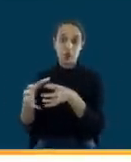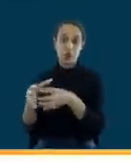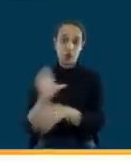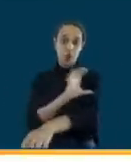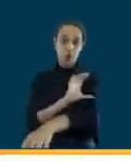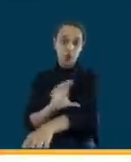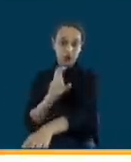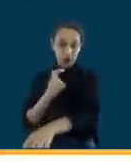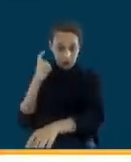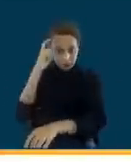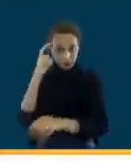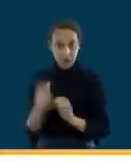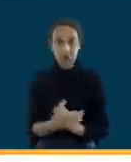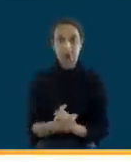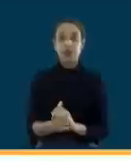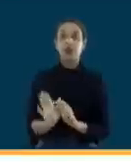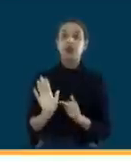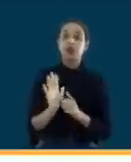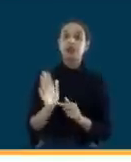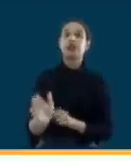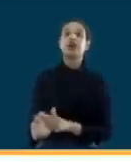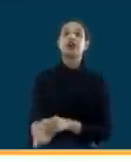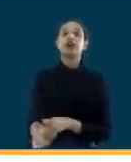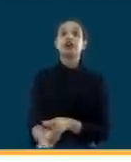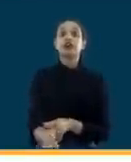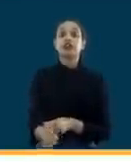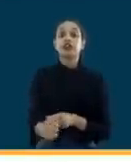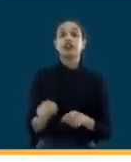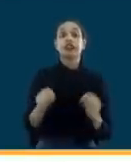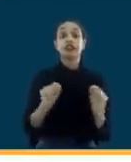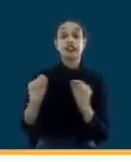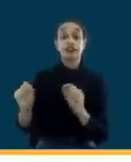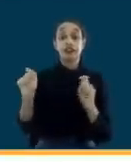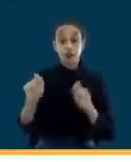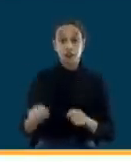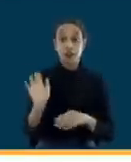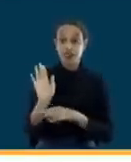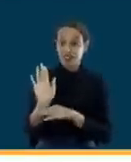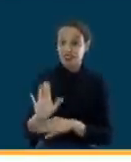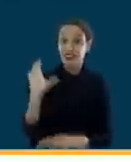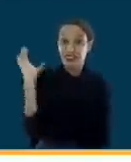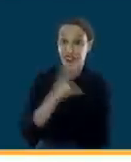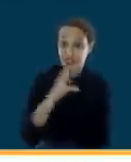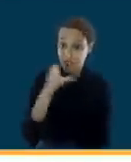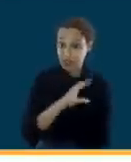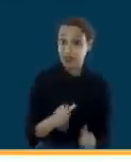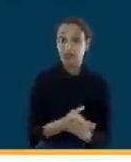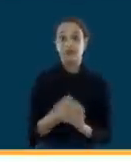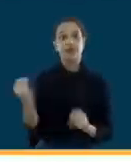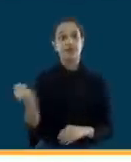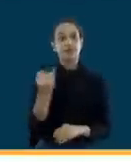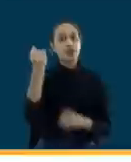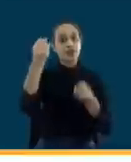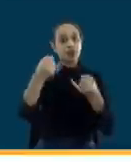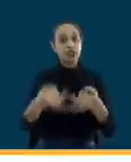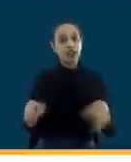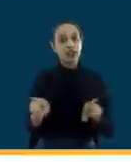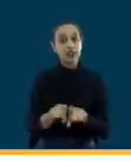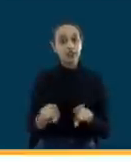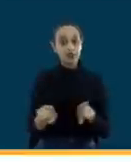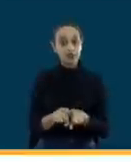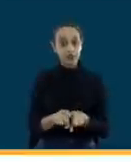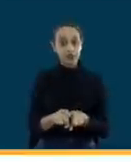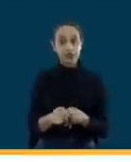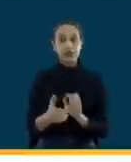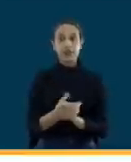isso seja atendido o mais rapidamente possível. Importante colocar também